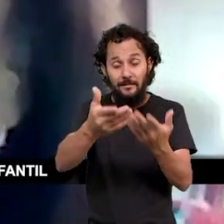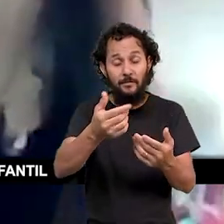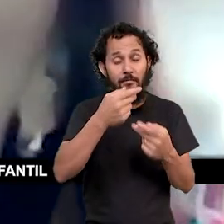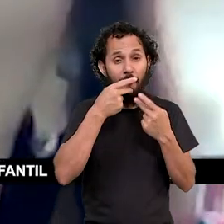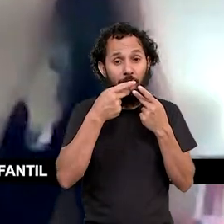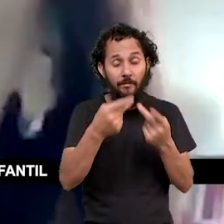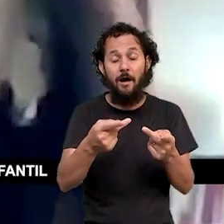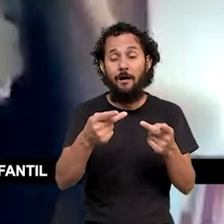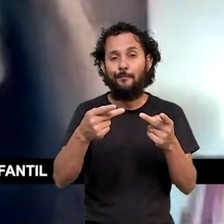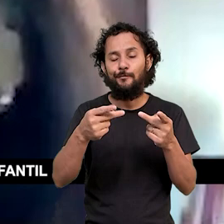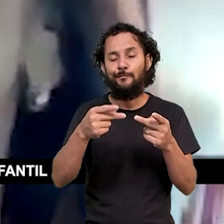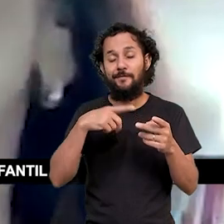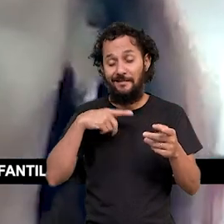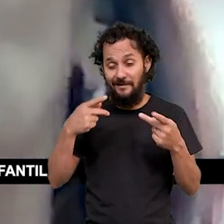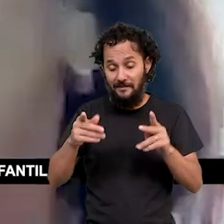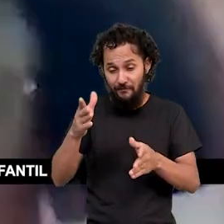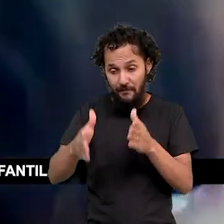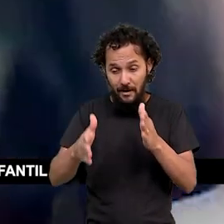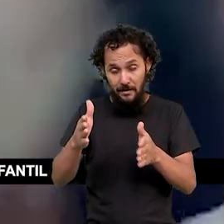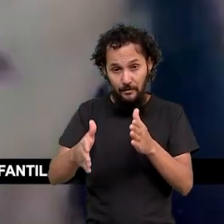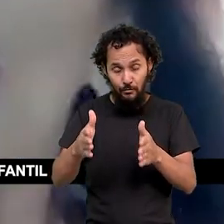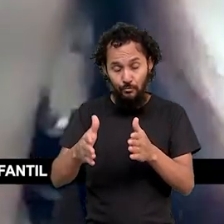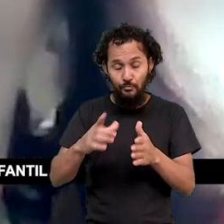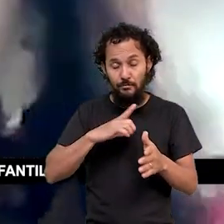coloco que houve, nesse período,